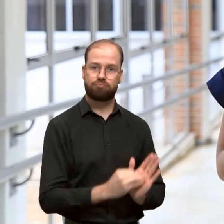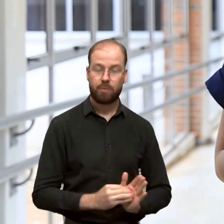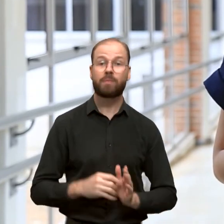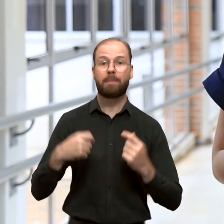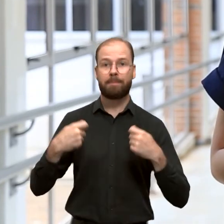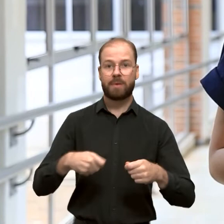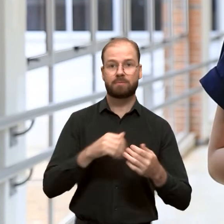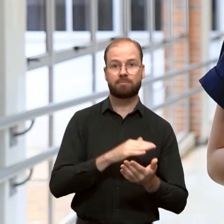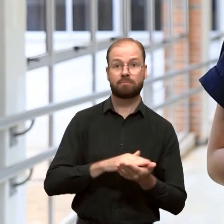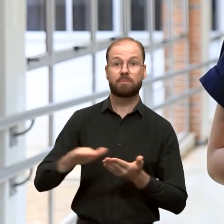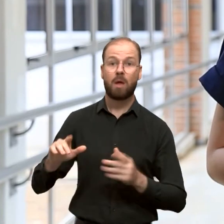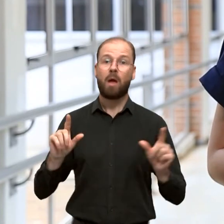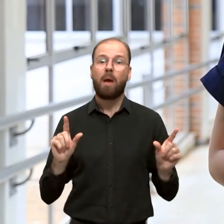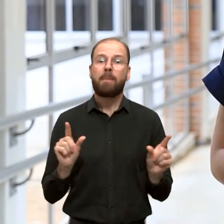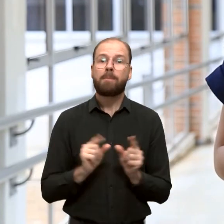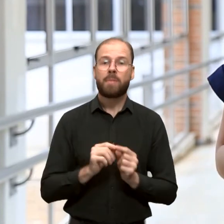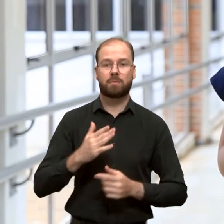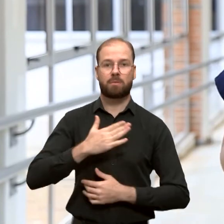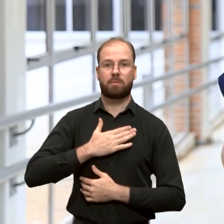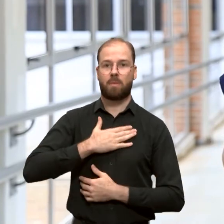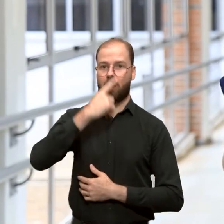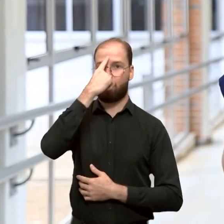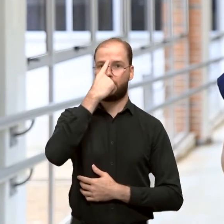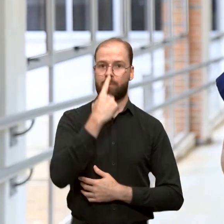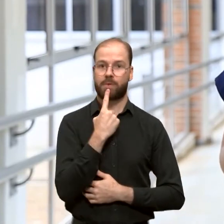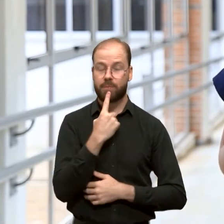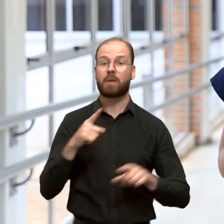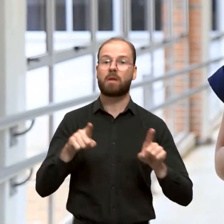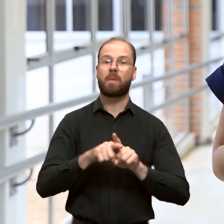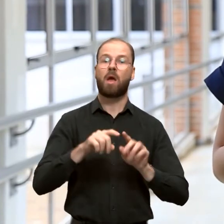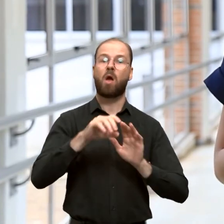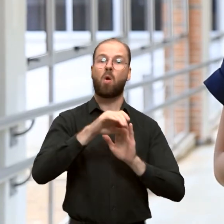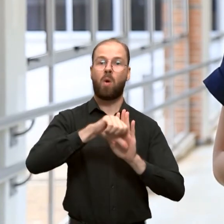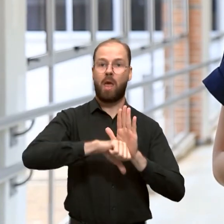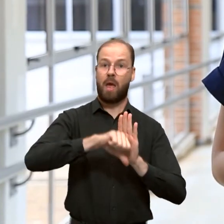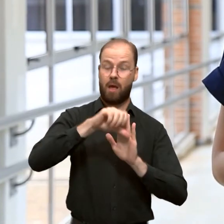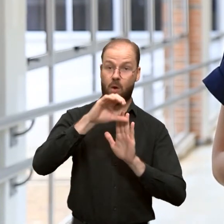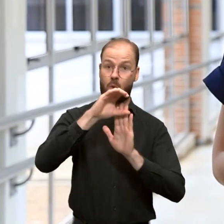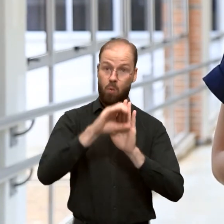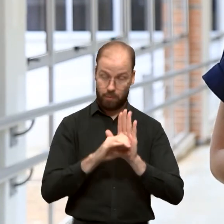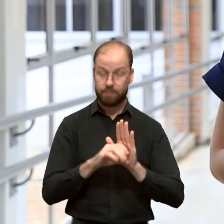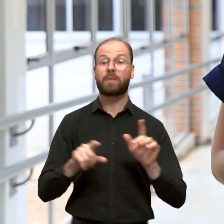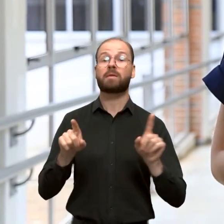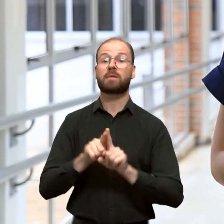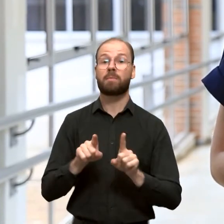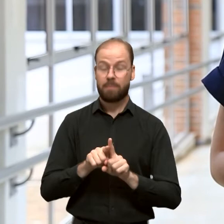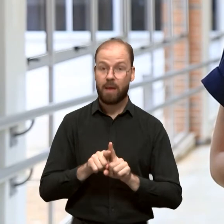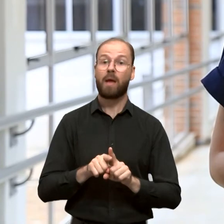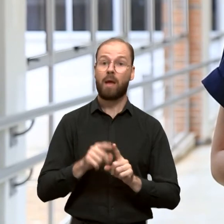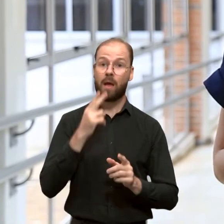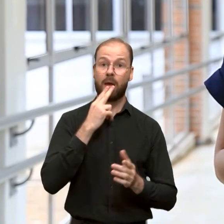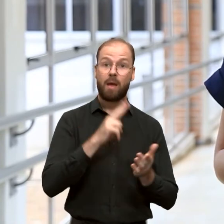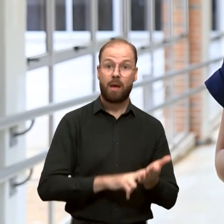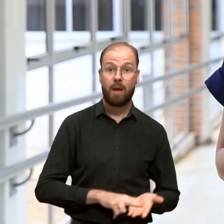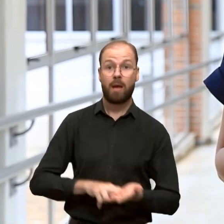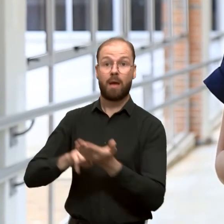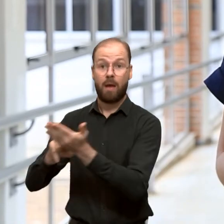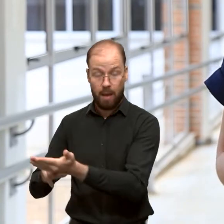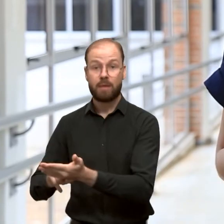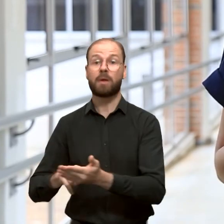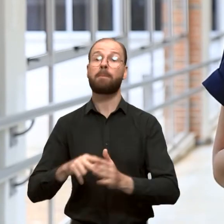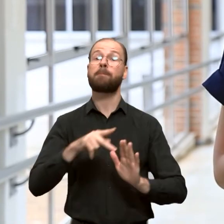uma mini biografia autorizada, o currículo Lattes, uma carta de recomendação, além do projeto ou